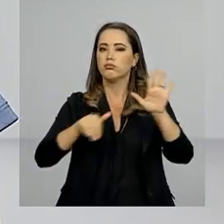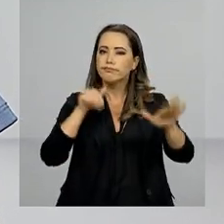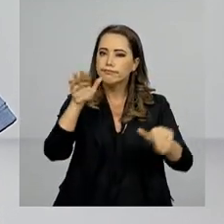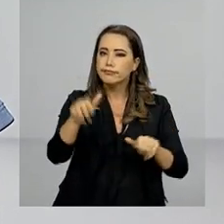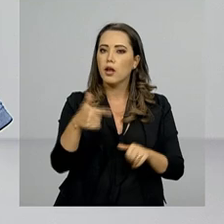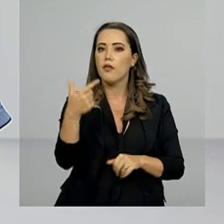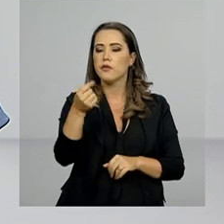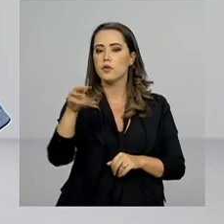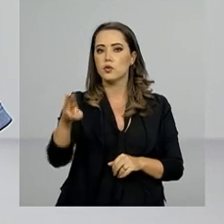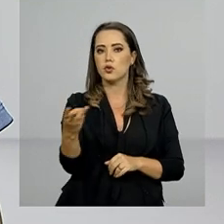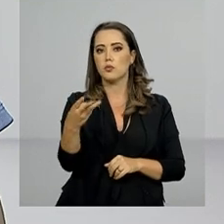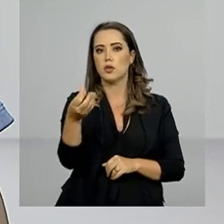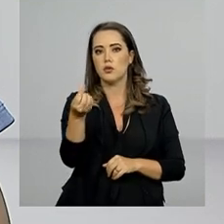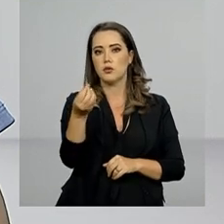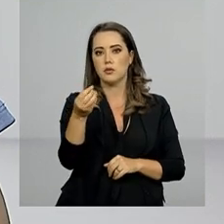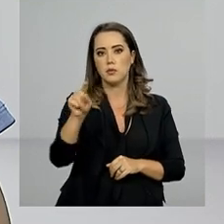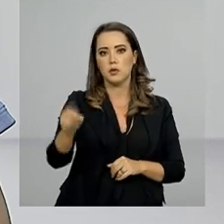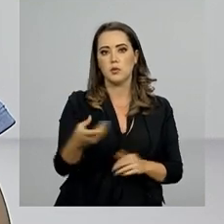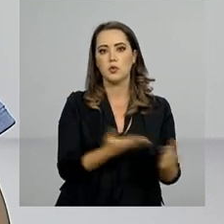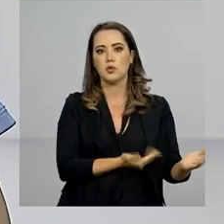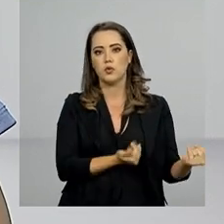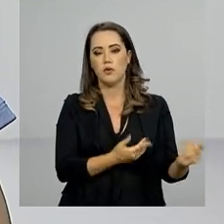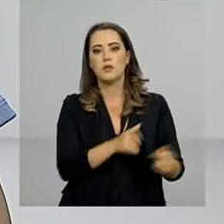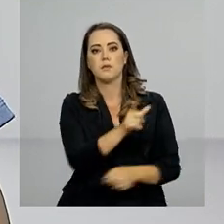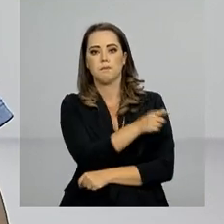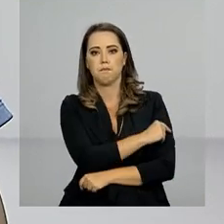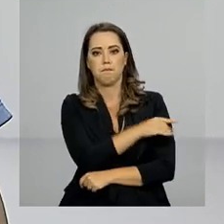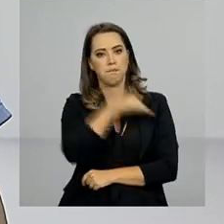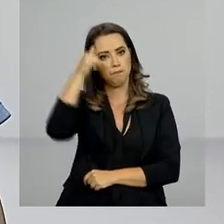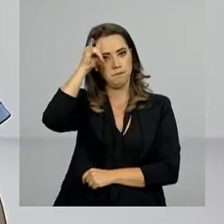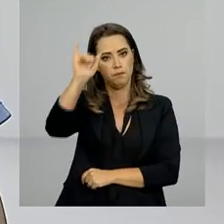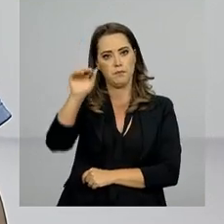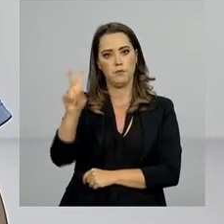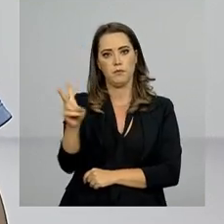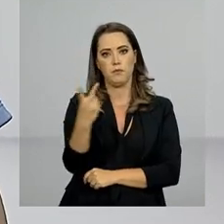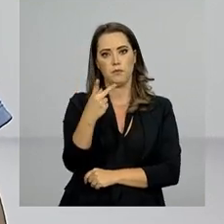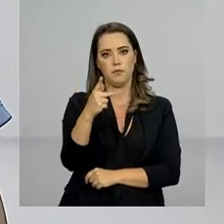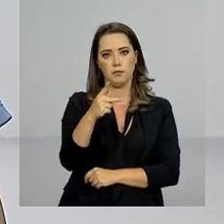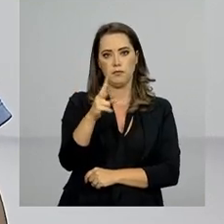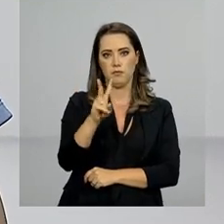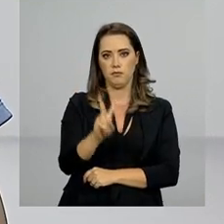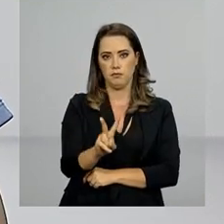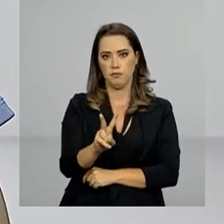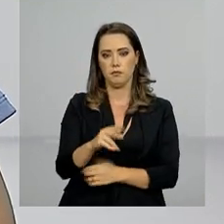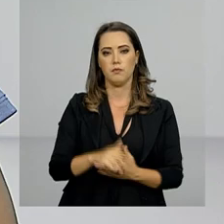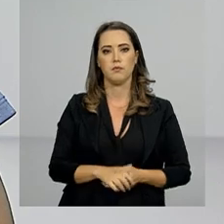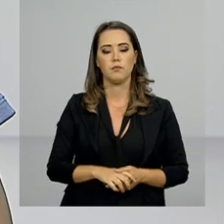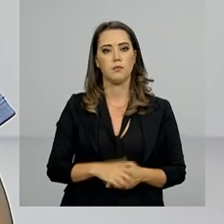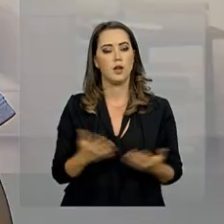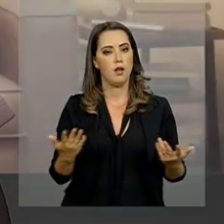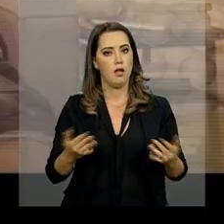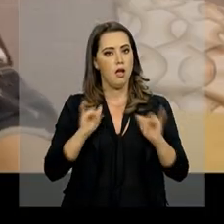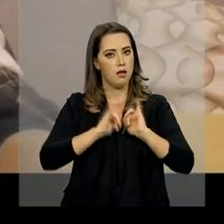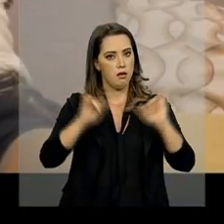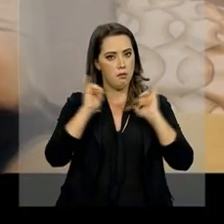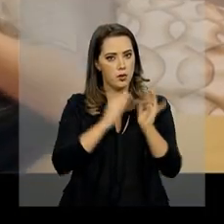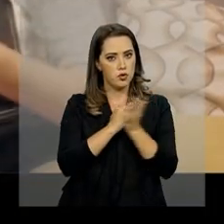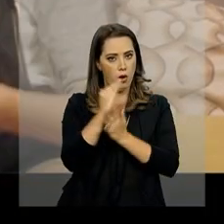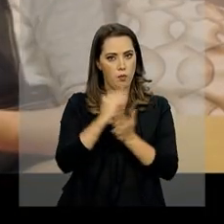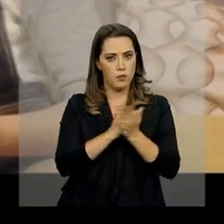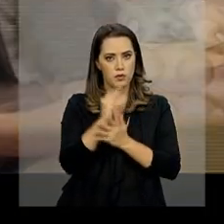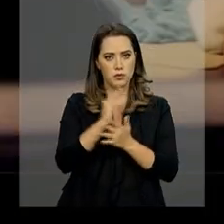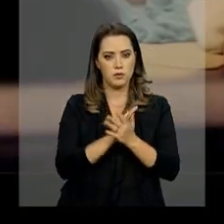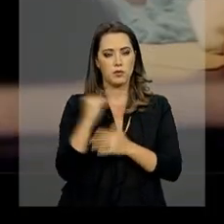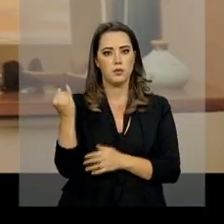para que 20 milhões e 600 mil adolescentes se vacinem contra o hpv a campanha já está no